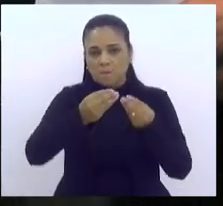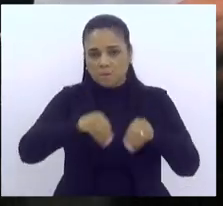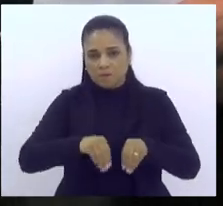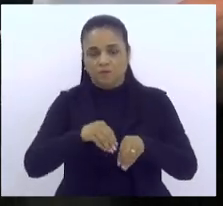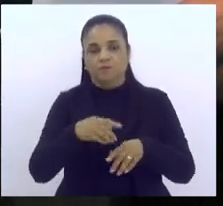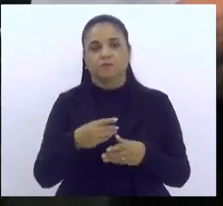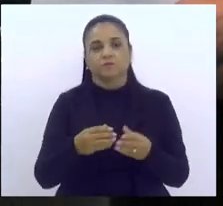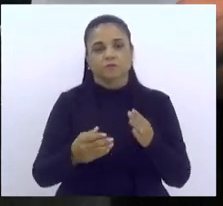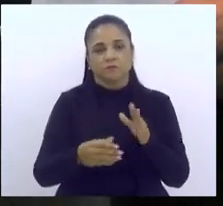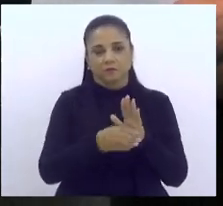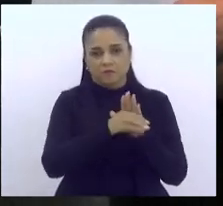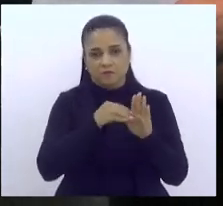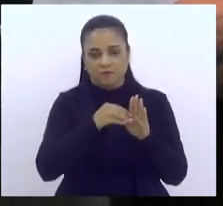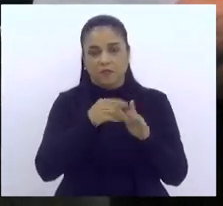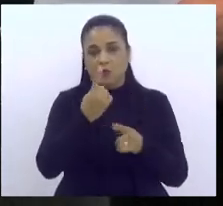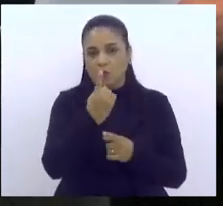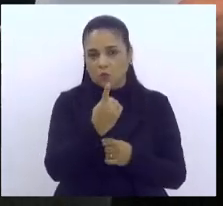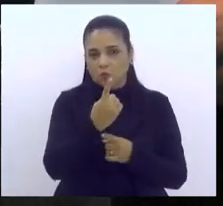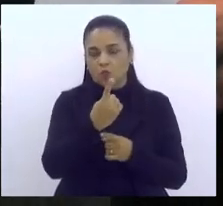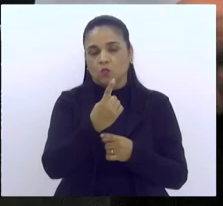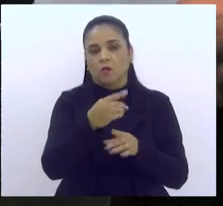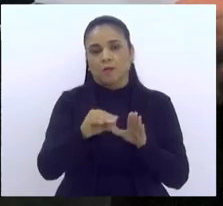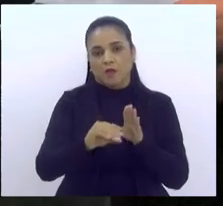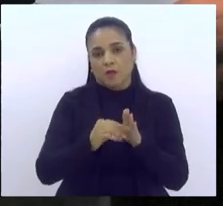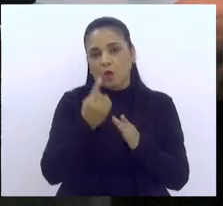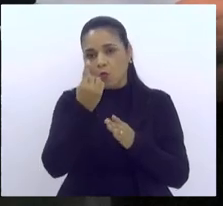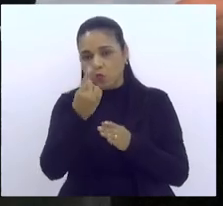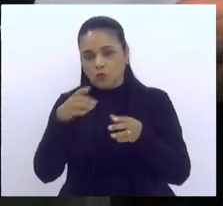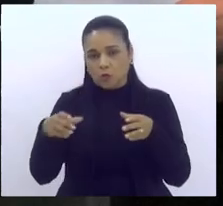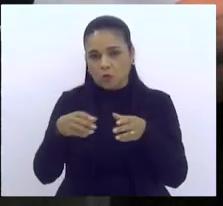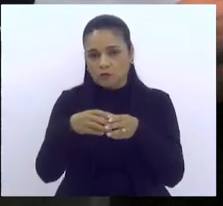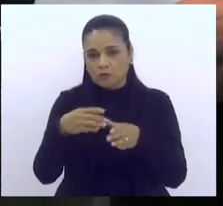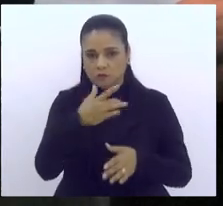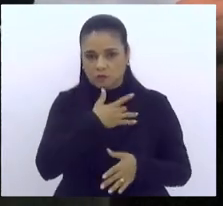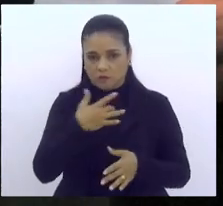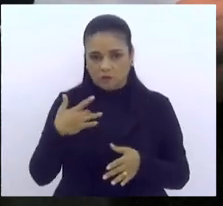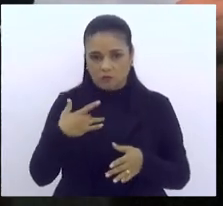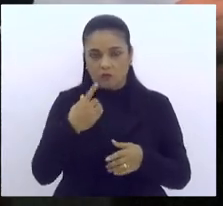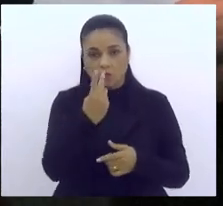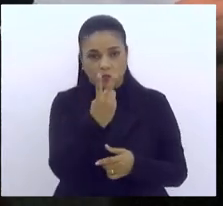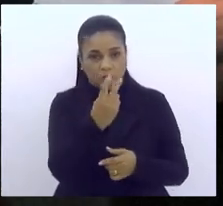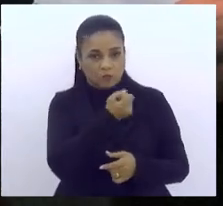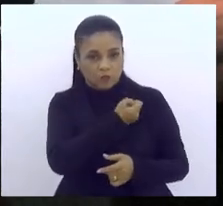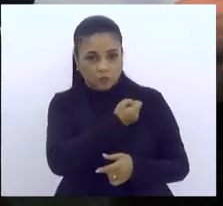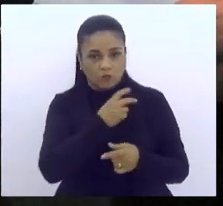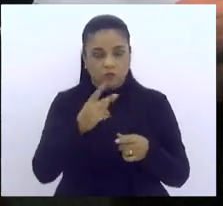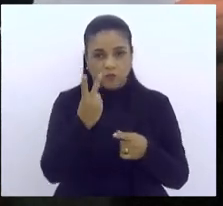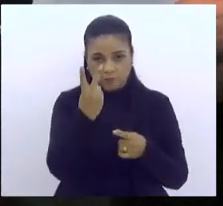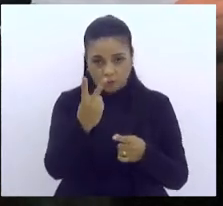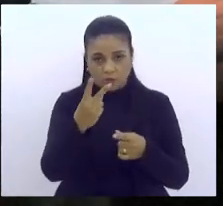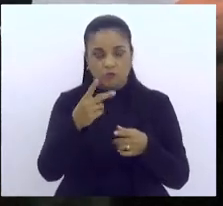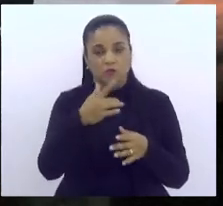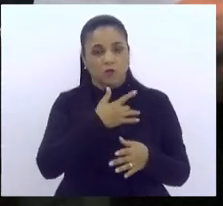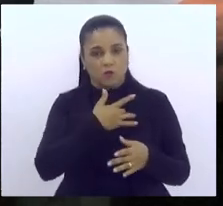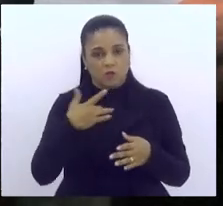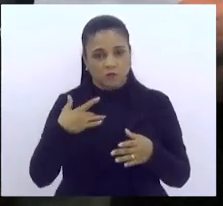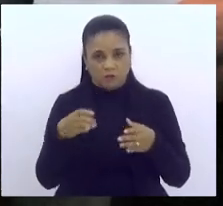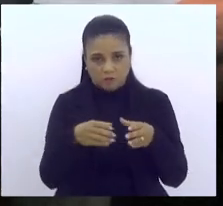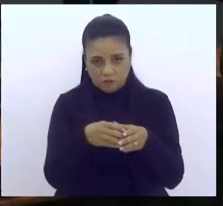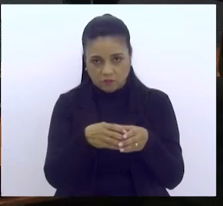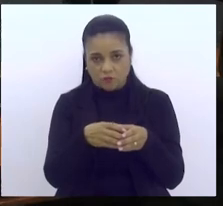prejudicadas as emendas 1 pela número 1 da Comissão de Saúde, número 2 pela emenda 2 da Comissão de